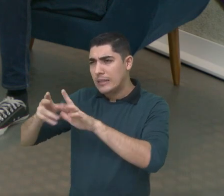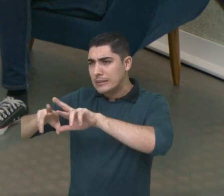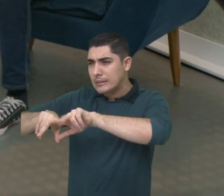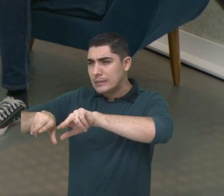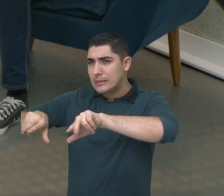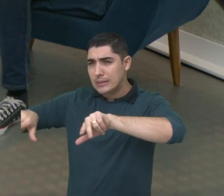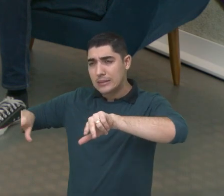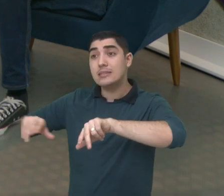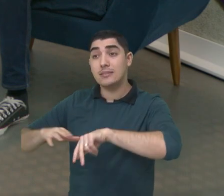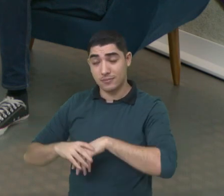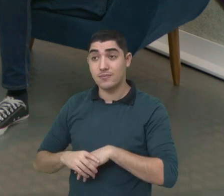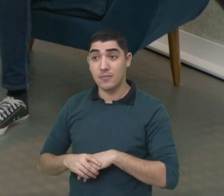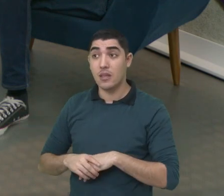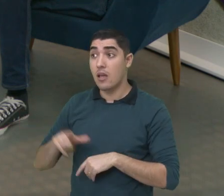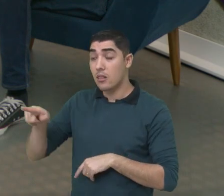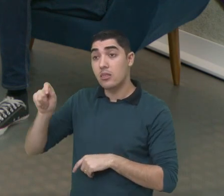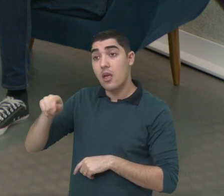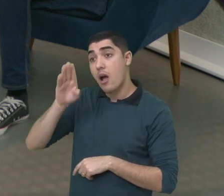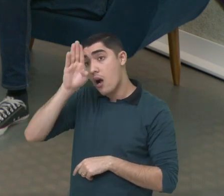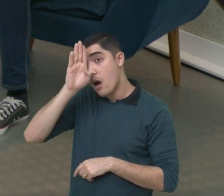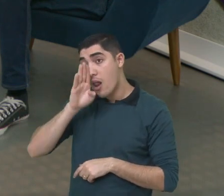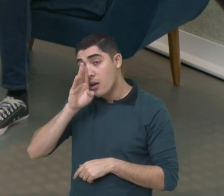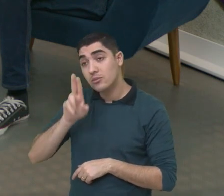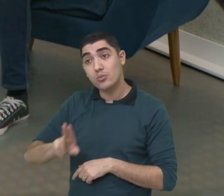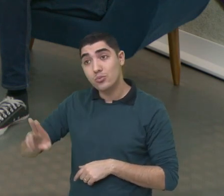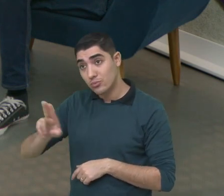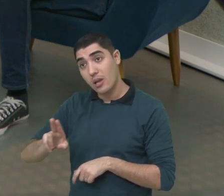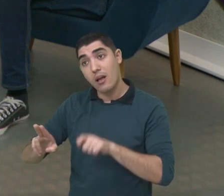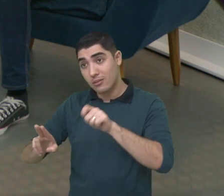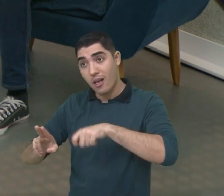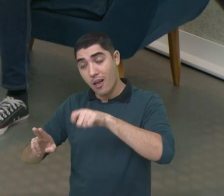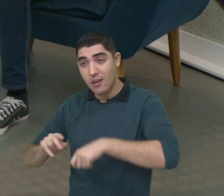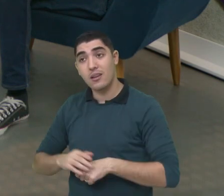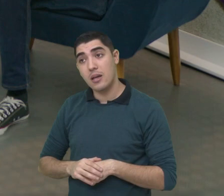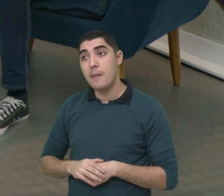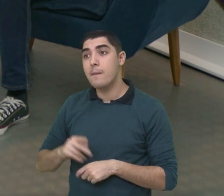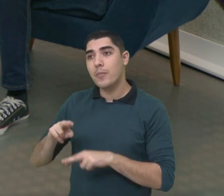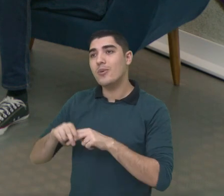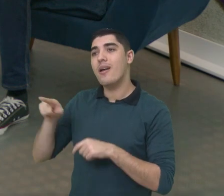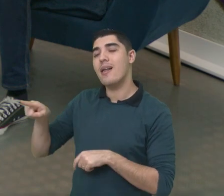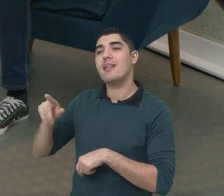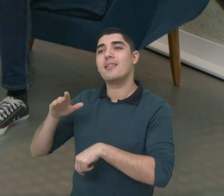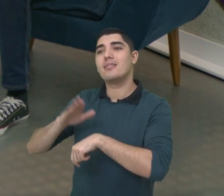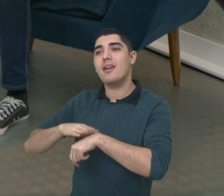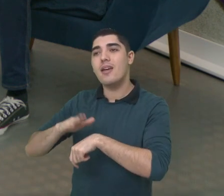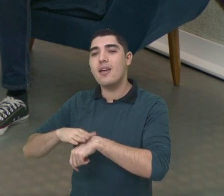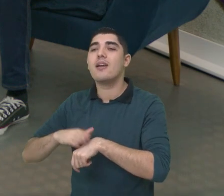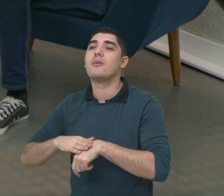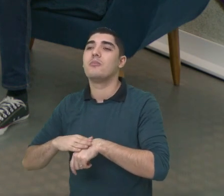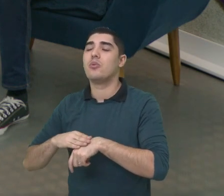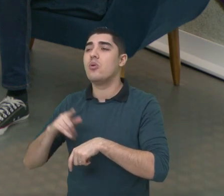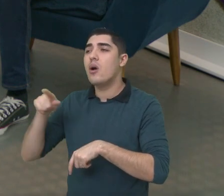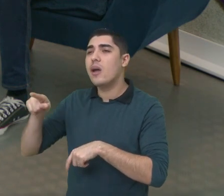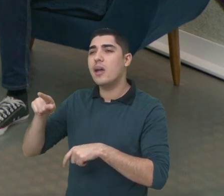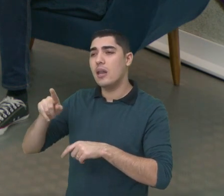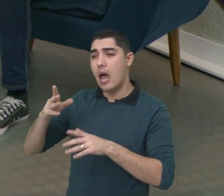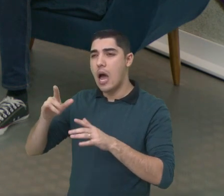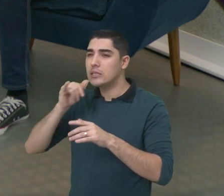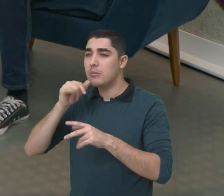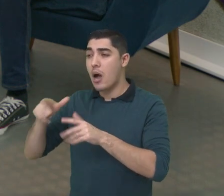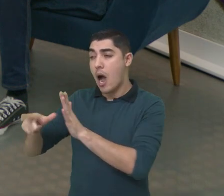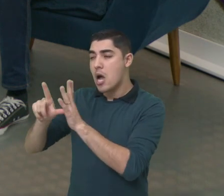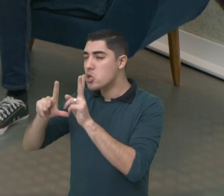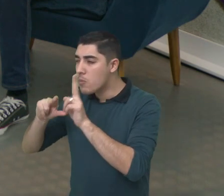o corretor de imóvel pode usar gratuitamente, pegando o tempinho dele assim, à noite, antes de